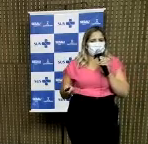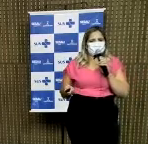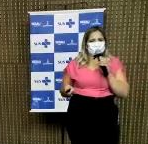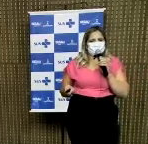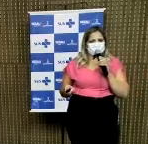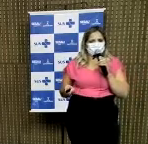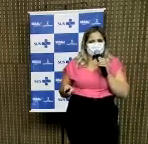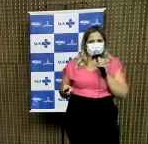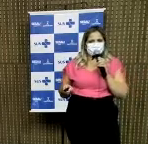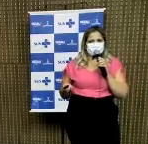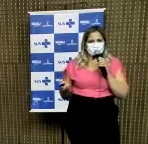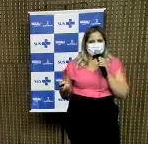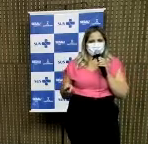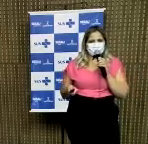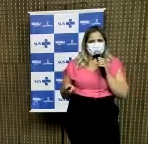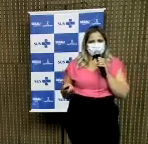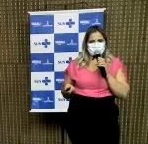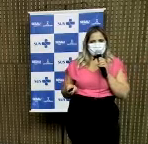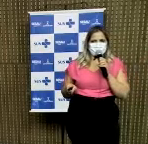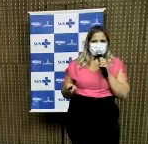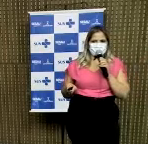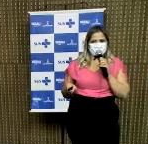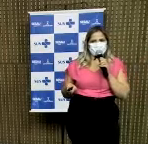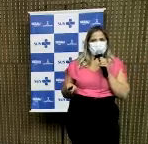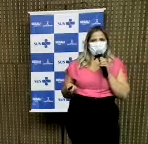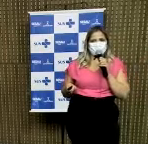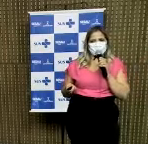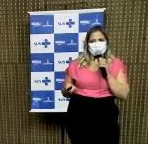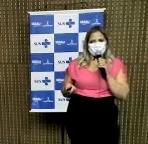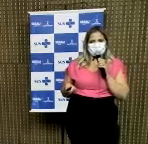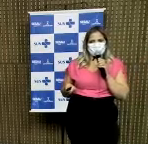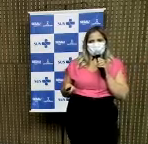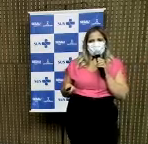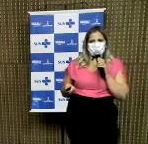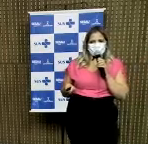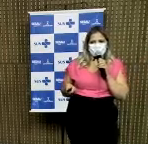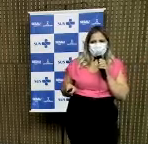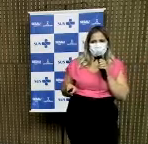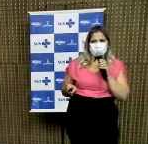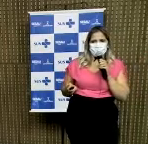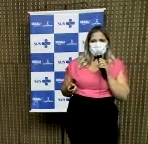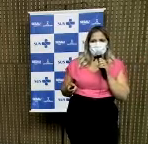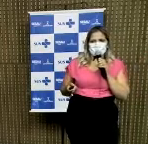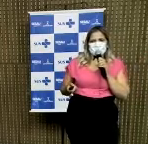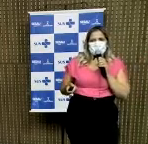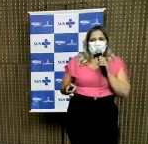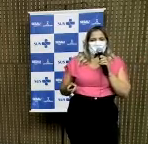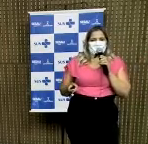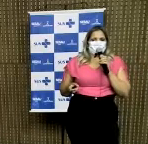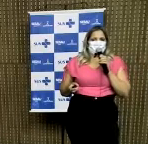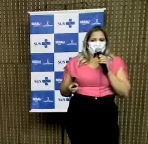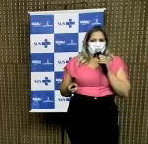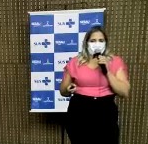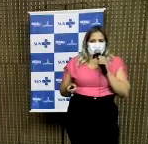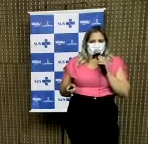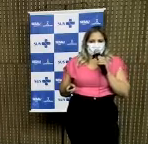de materiais mesmo, né? Esses aqui são alguns procedimentos que foi realizado em 2020, primeiro semestre de 2021. Esse